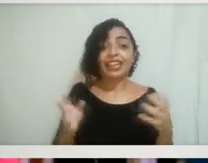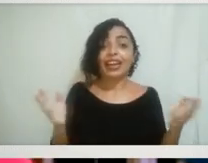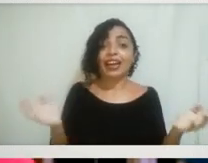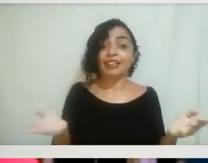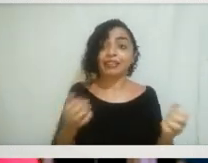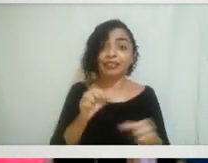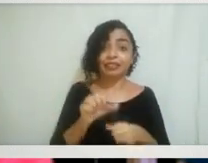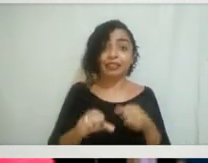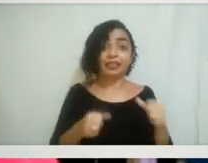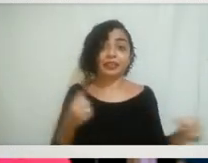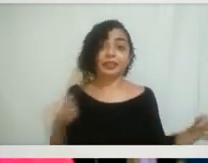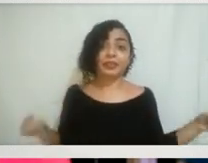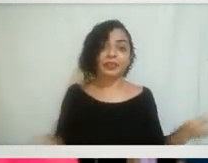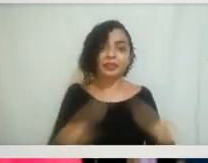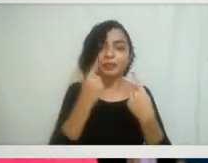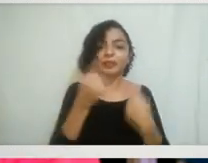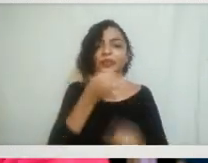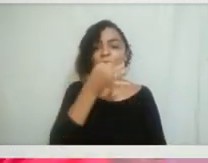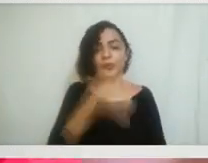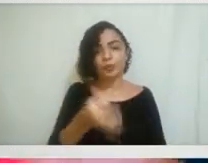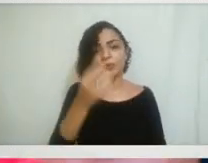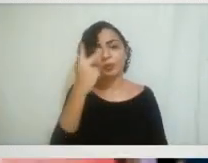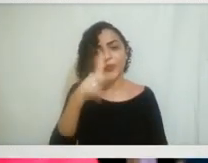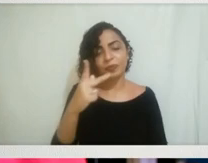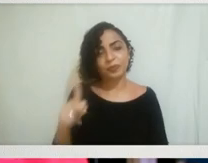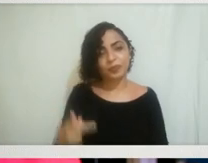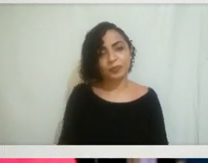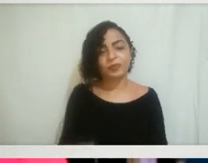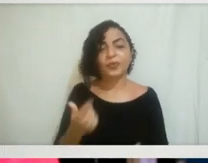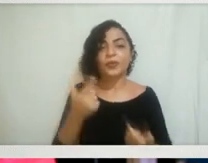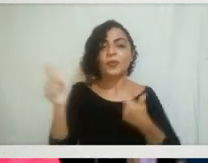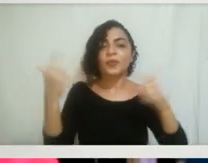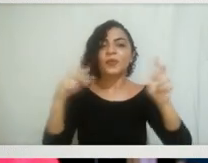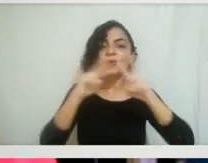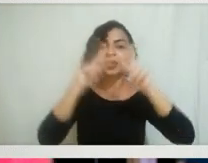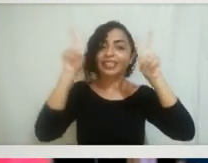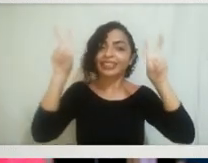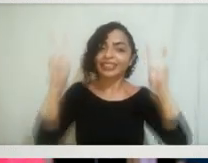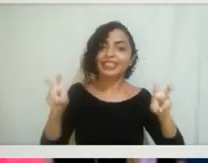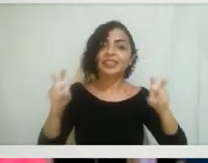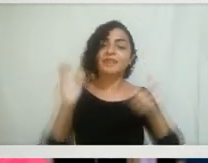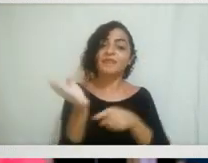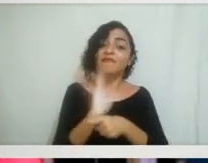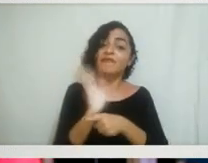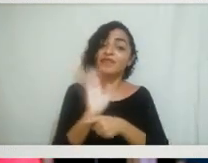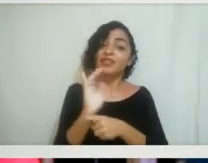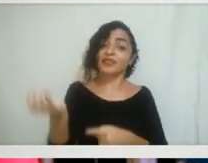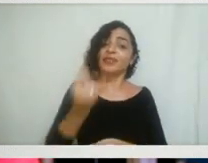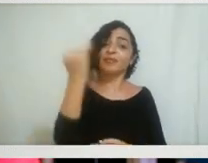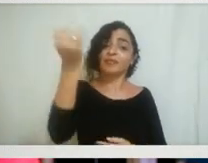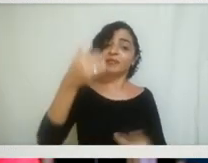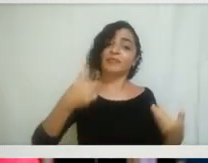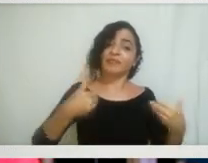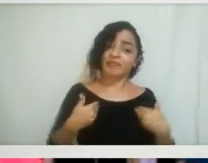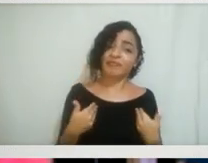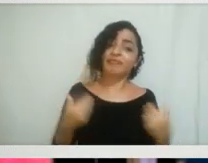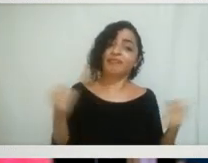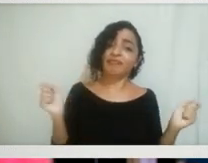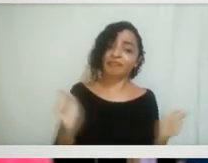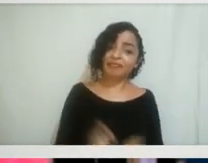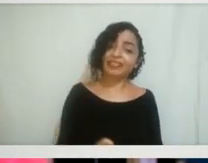faço uma atualização desses vídeos. Deixa aqui um comentário me recomendando outras pautas de vídeos, é sempre importante para